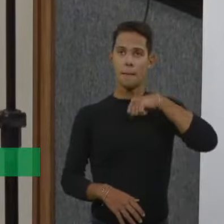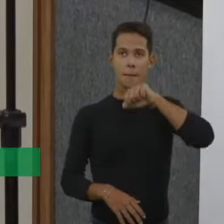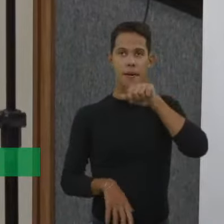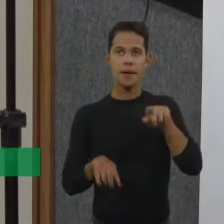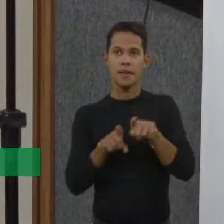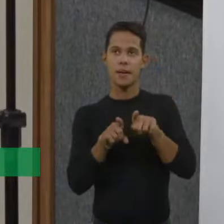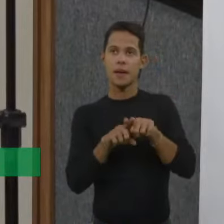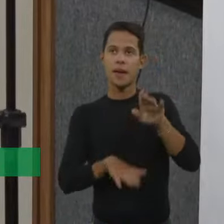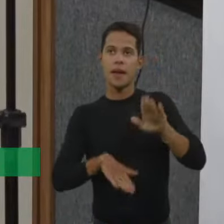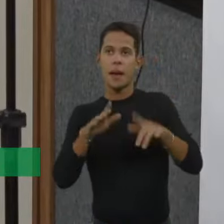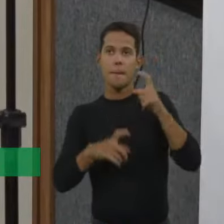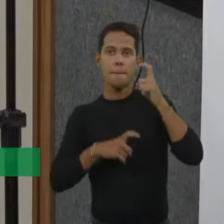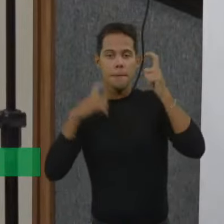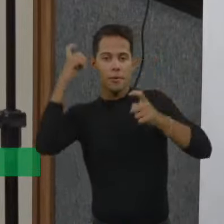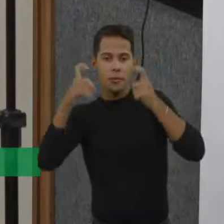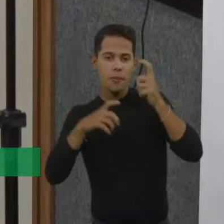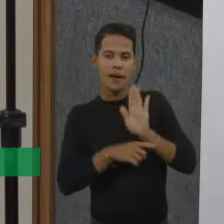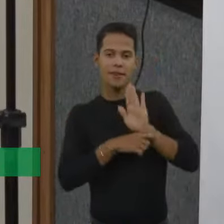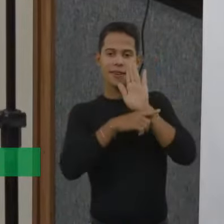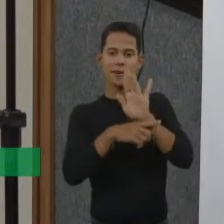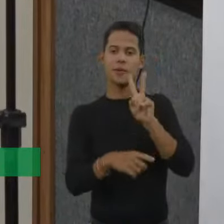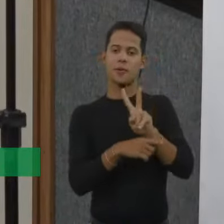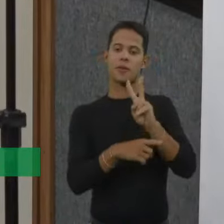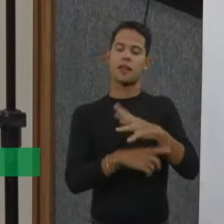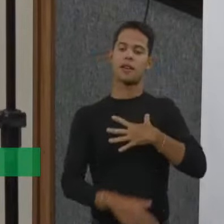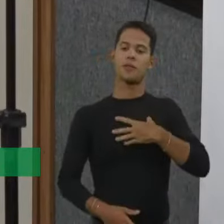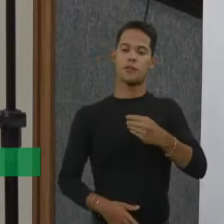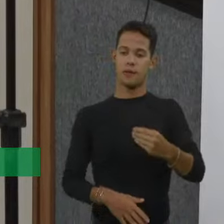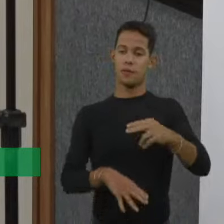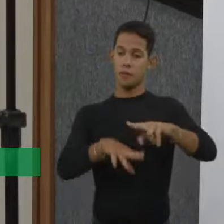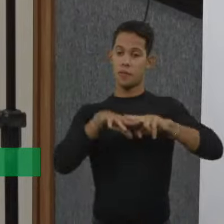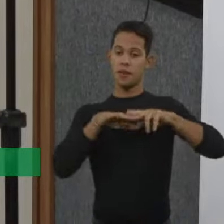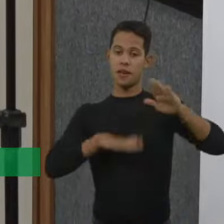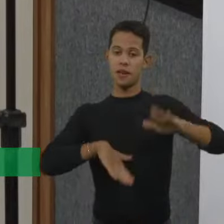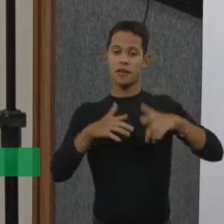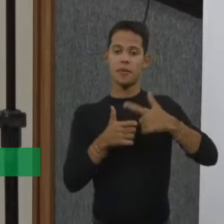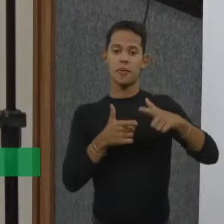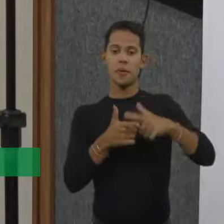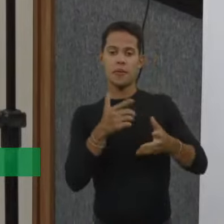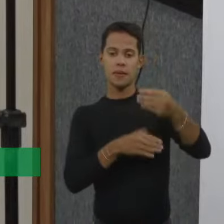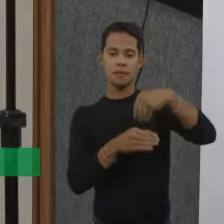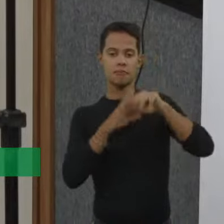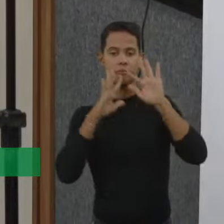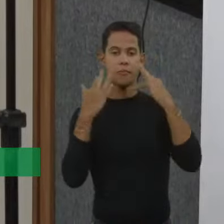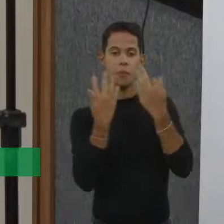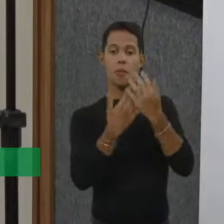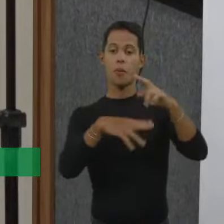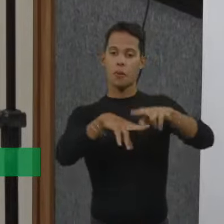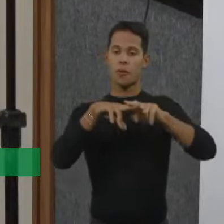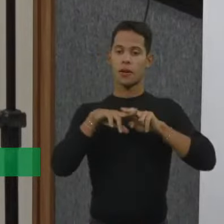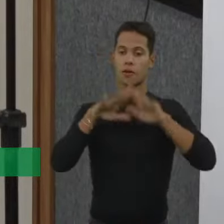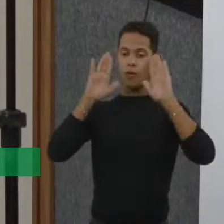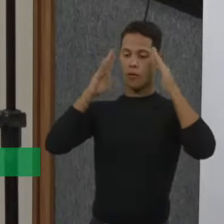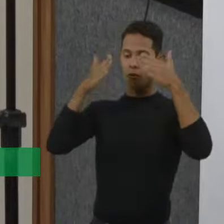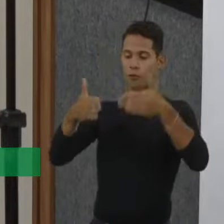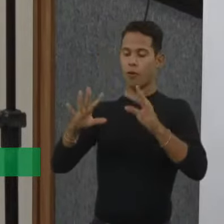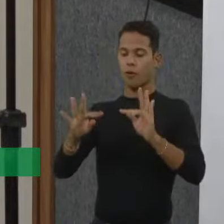ninguém. E aí vai se criando problemas na família. Então, é um tratamento que é para a família. A gente sabe